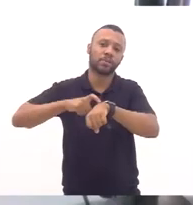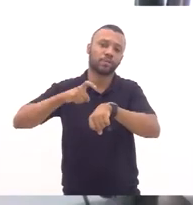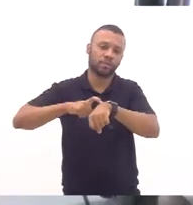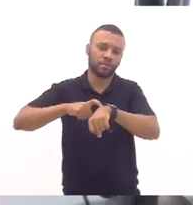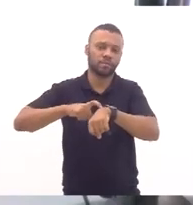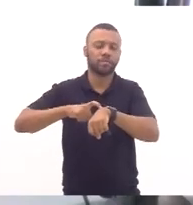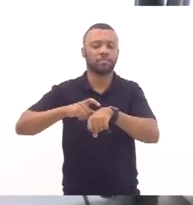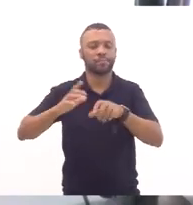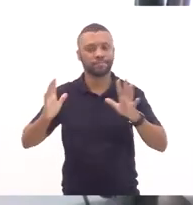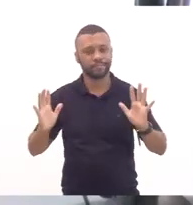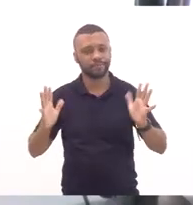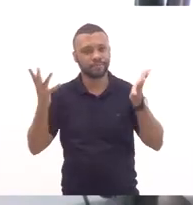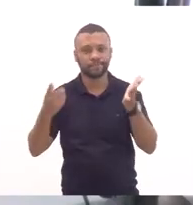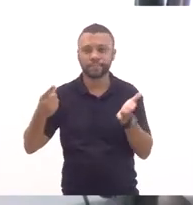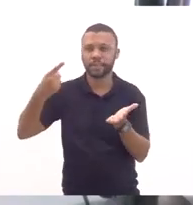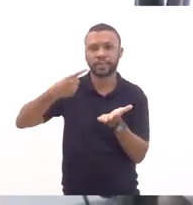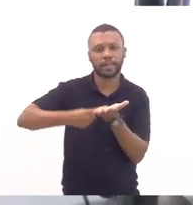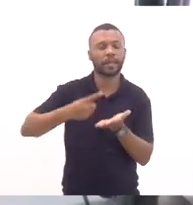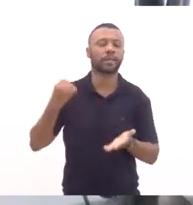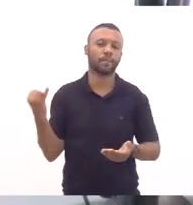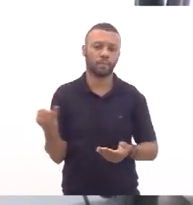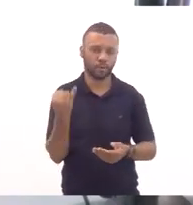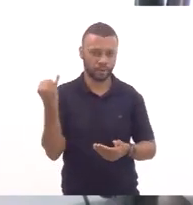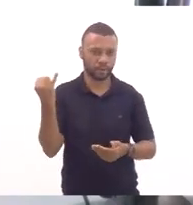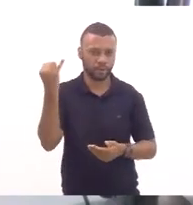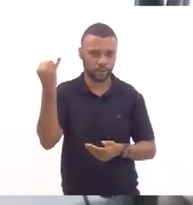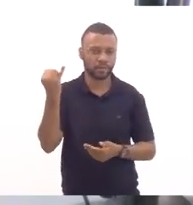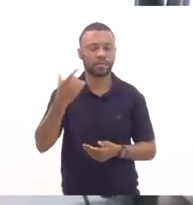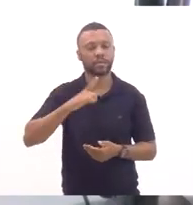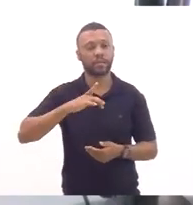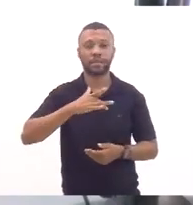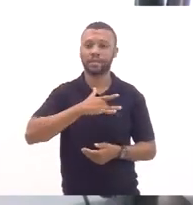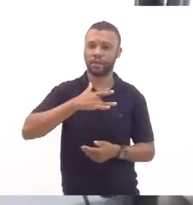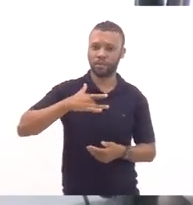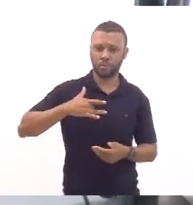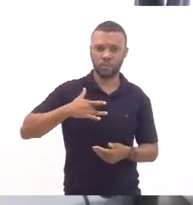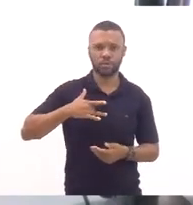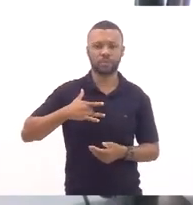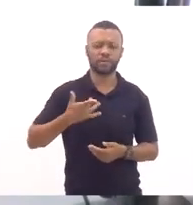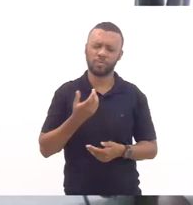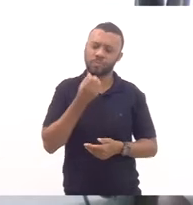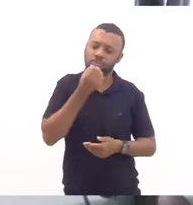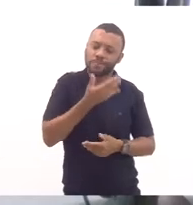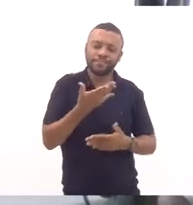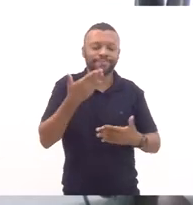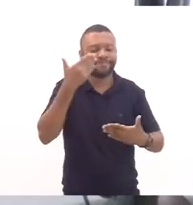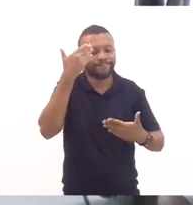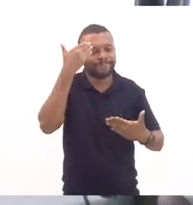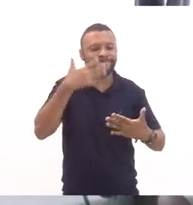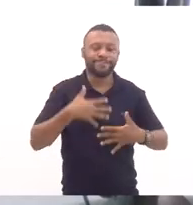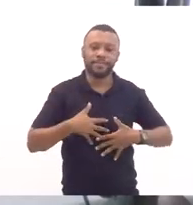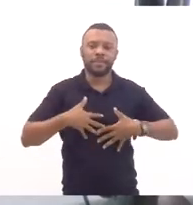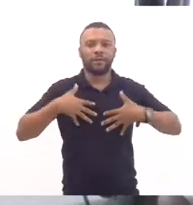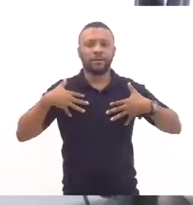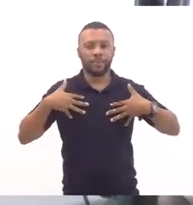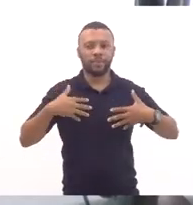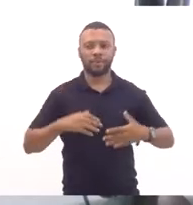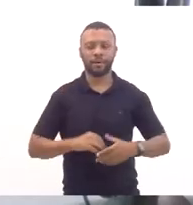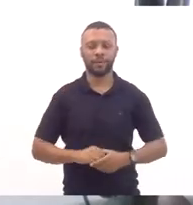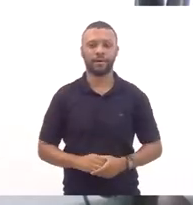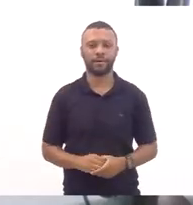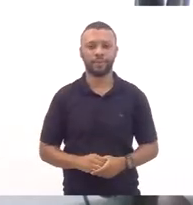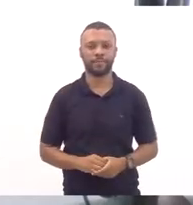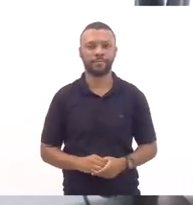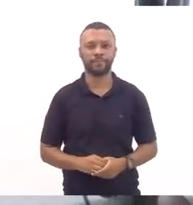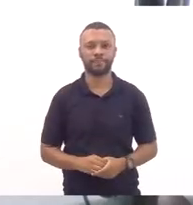se comemora essa data importante com saúde é muito gratificante. Tá?